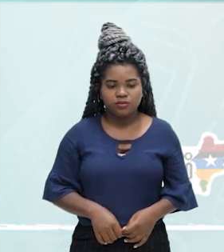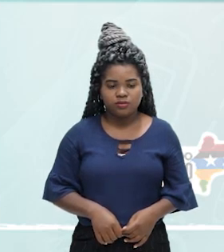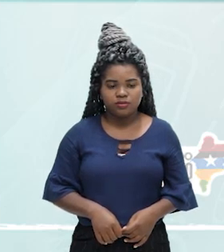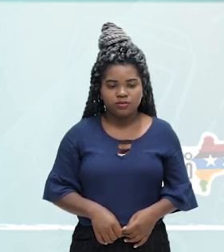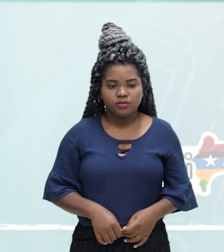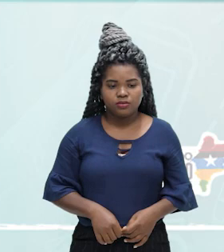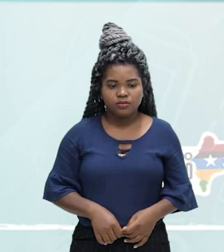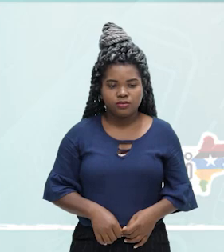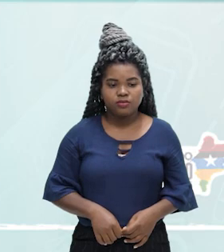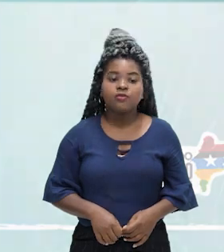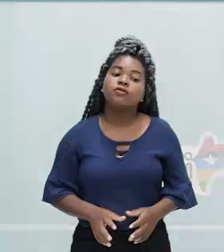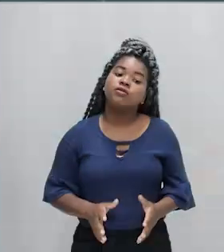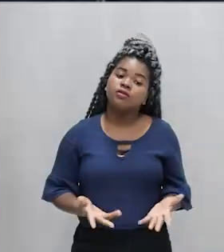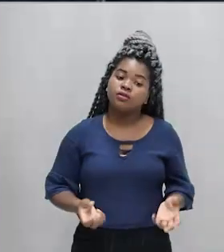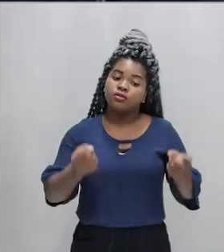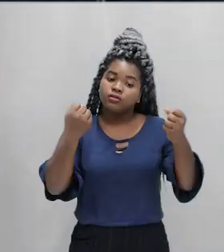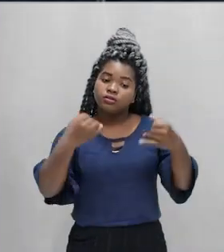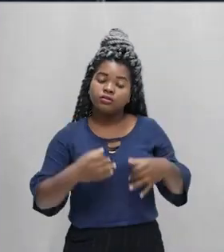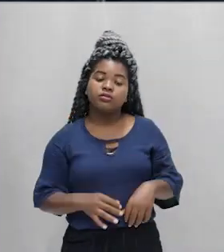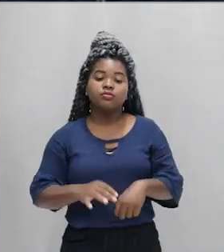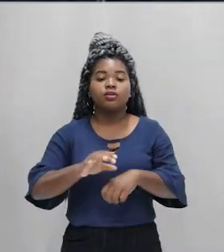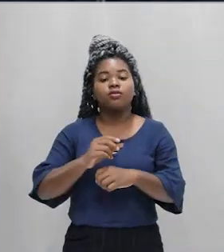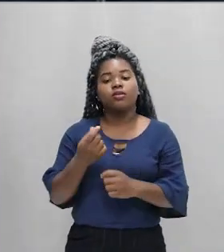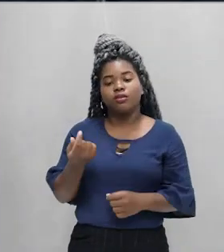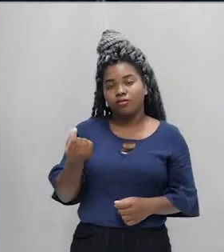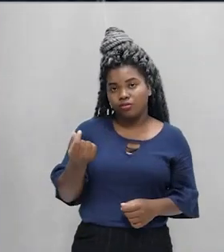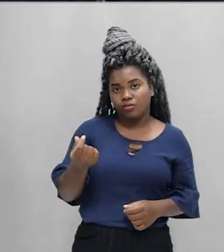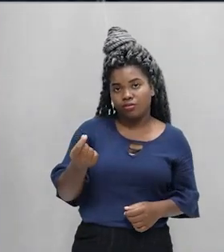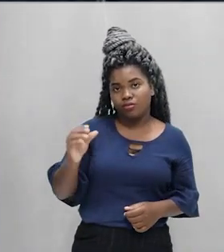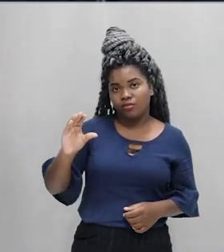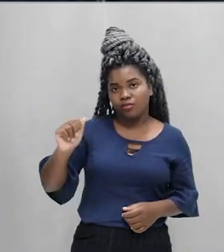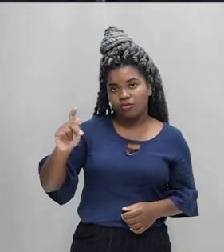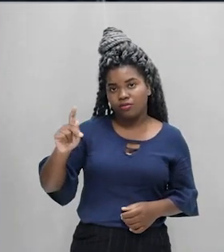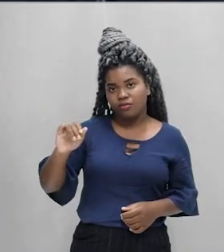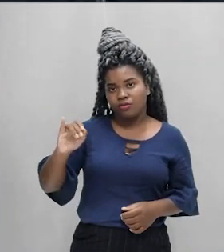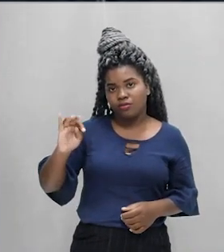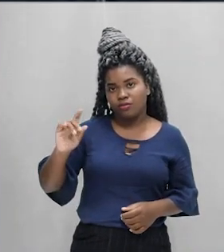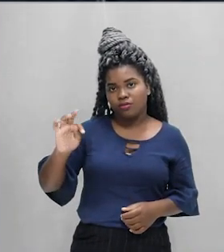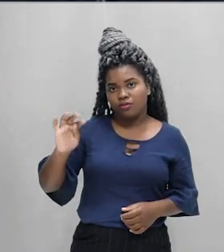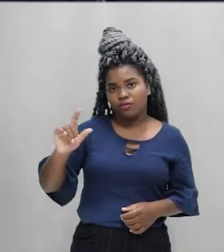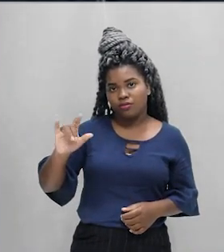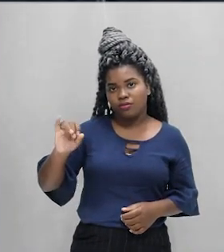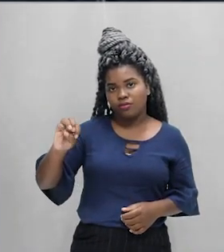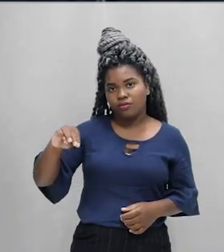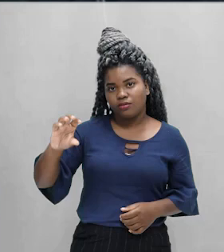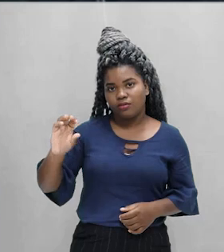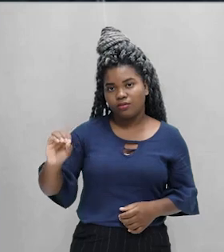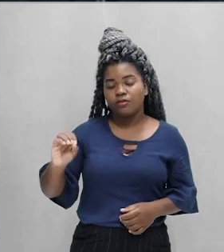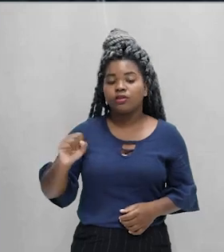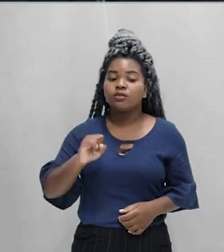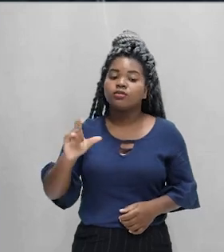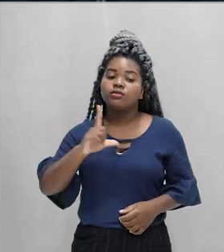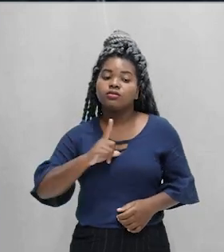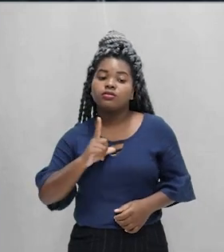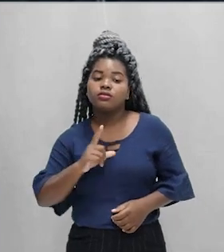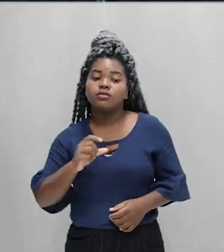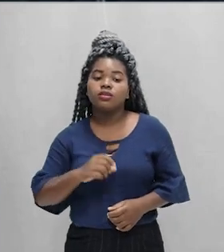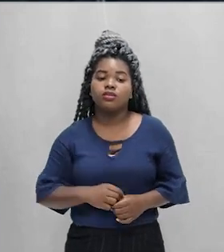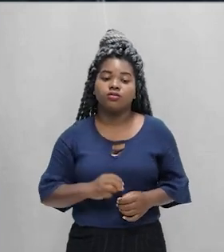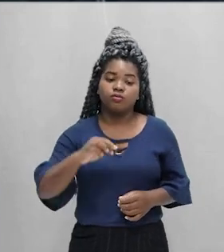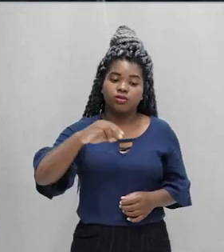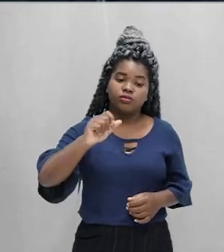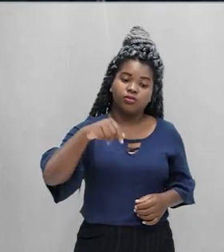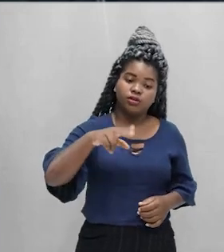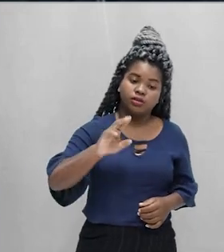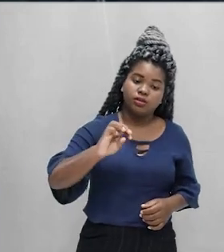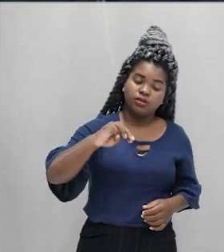selvagem. Aí a gente vai falar de capitalismo, por quê? Porque a gente tem um momento agora onde, se eu tenho uma máquina para produzir